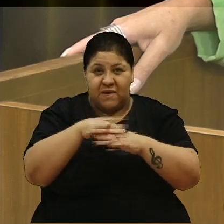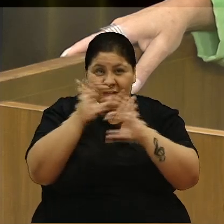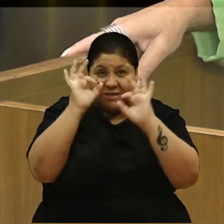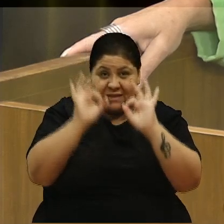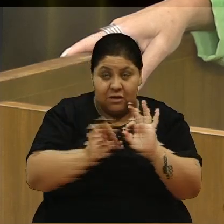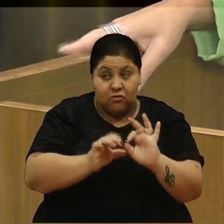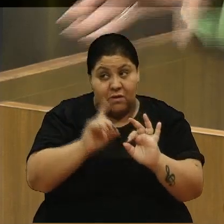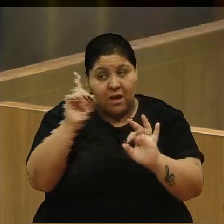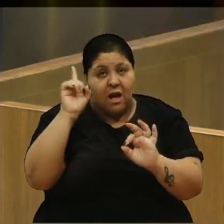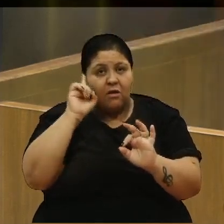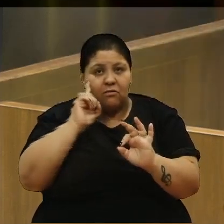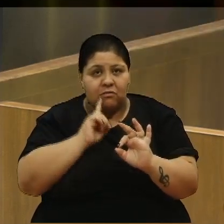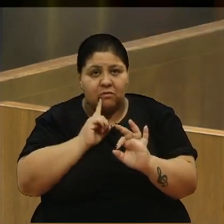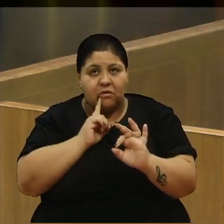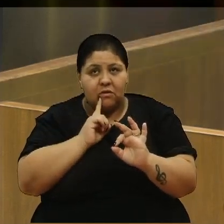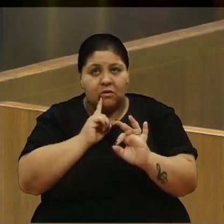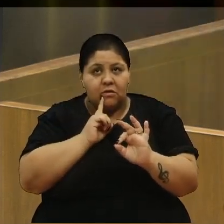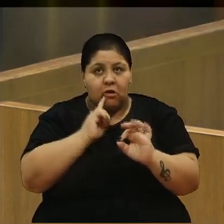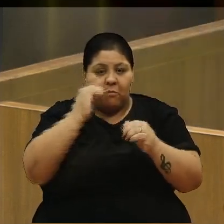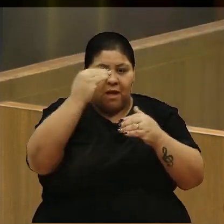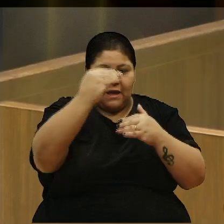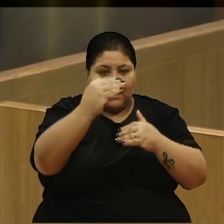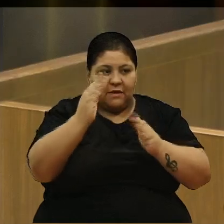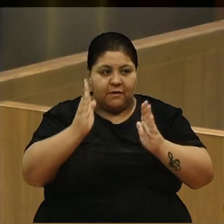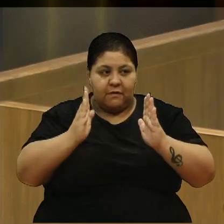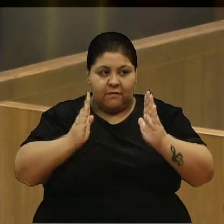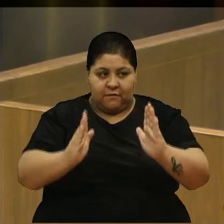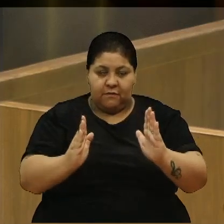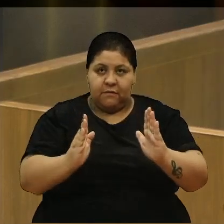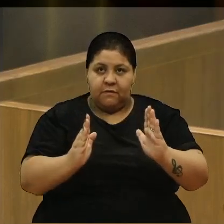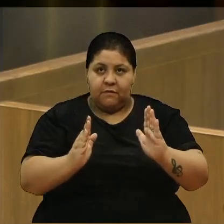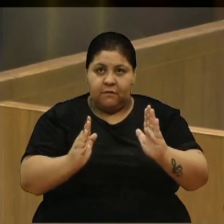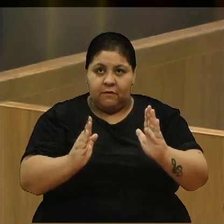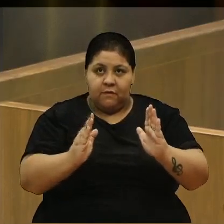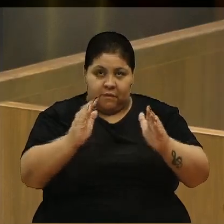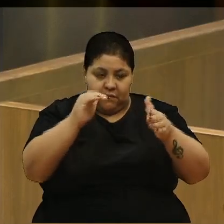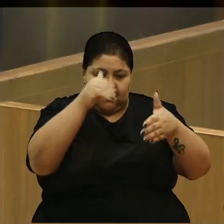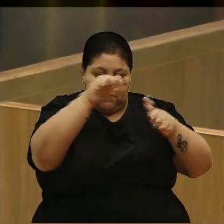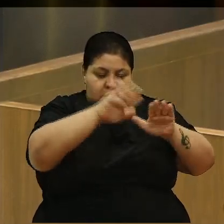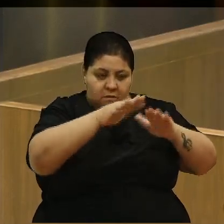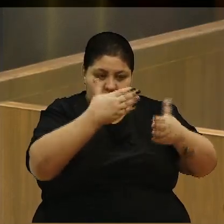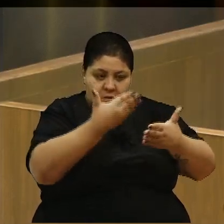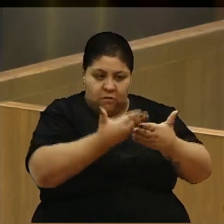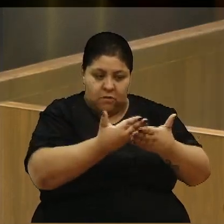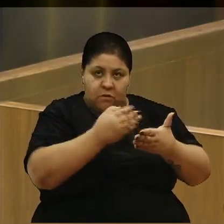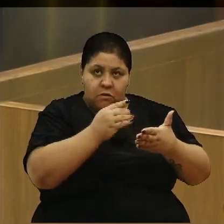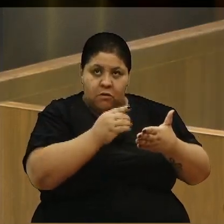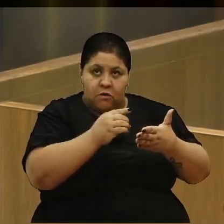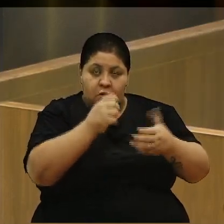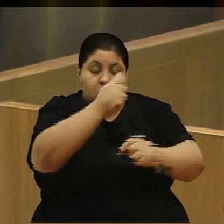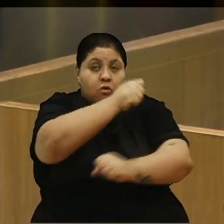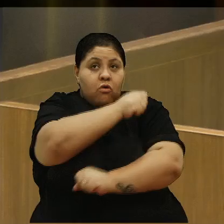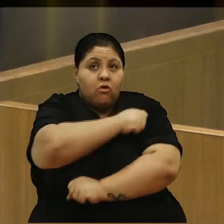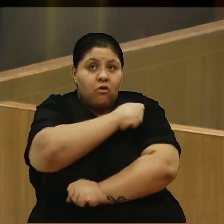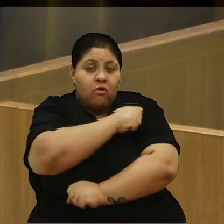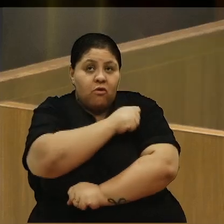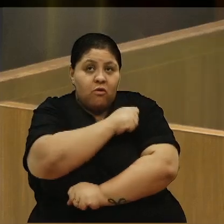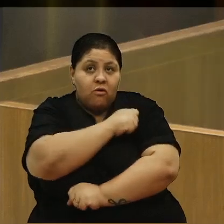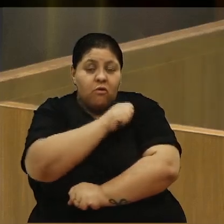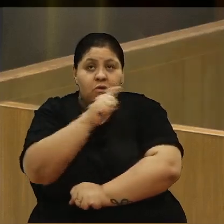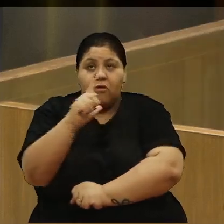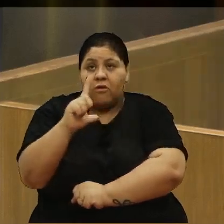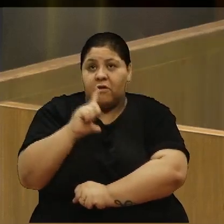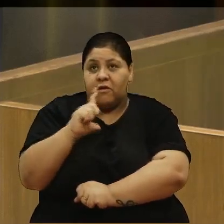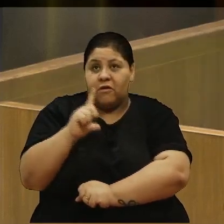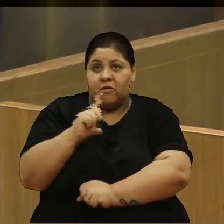lá? É uma caixinha colocada na escola, onde os estudantes que têm